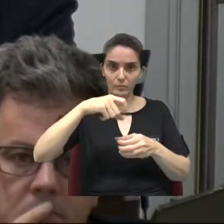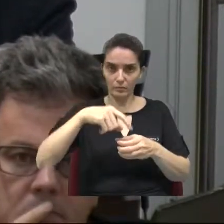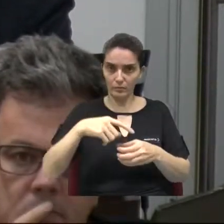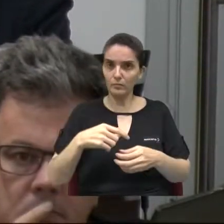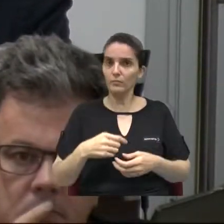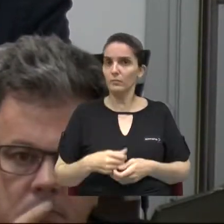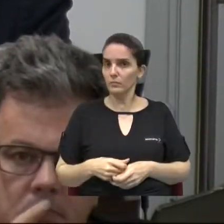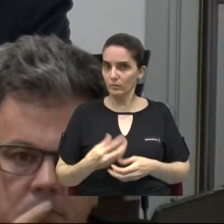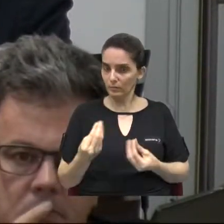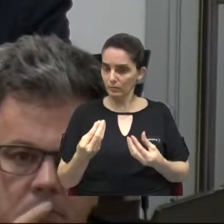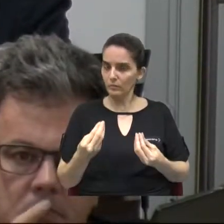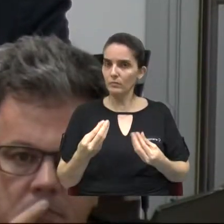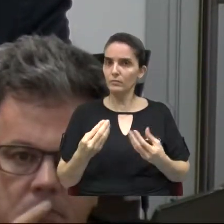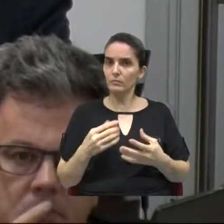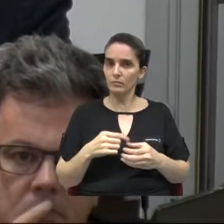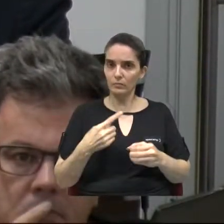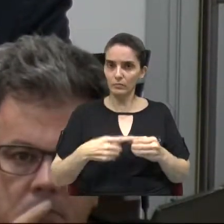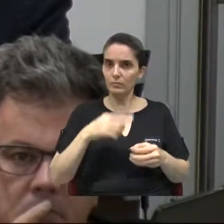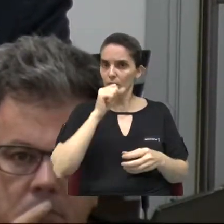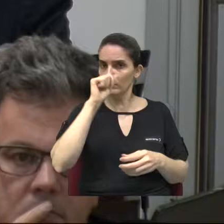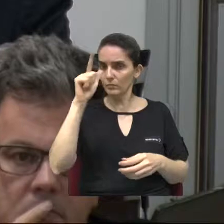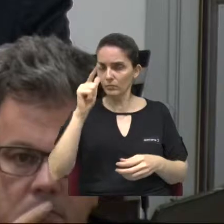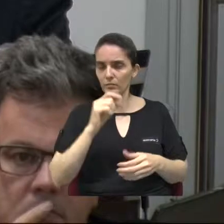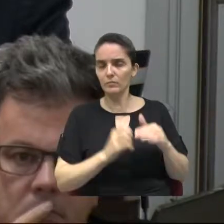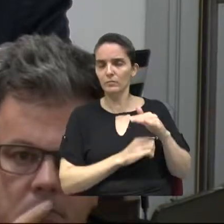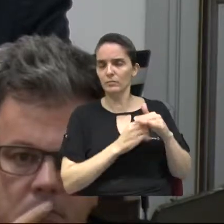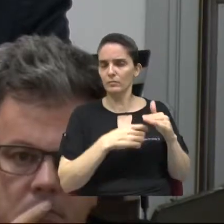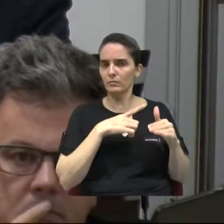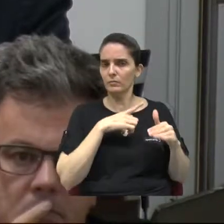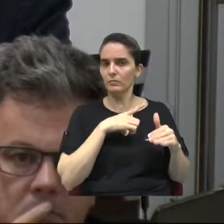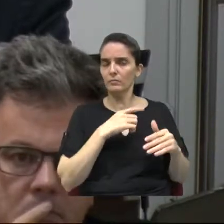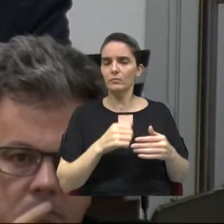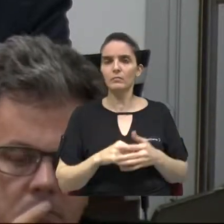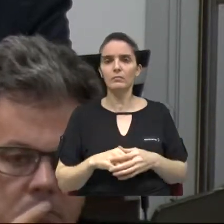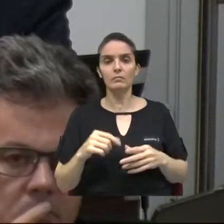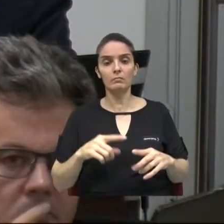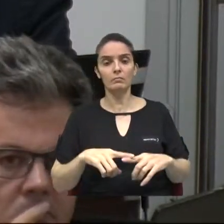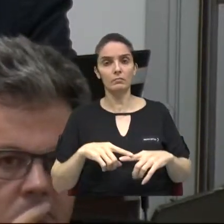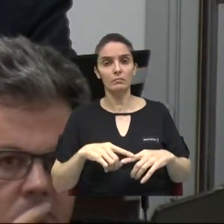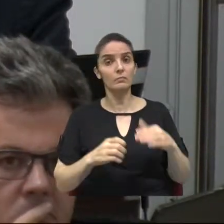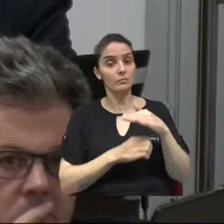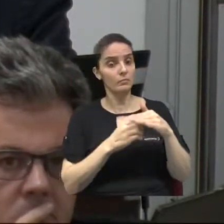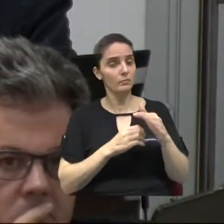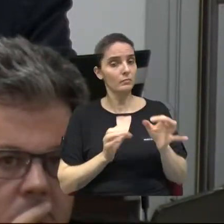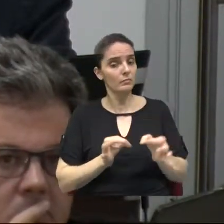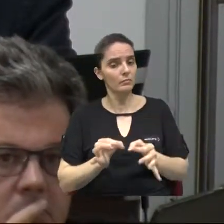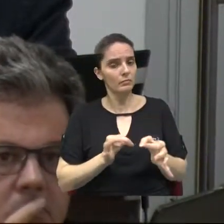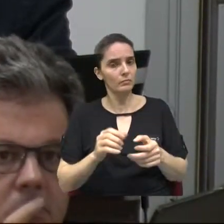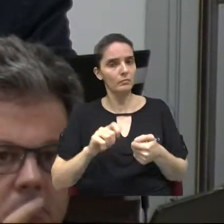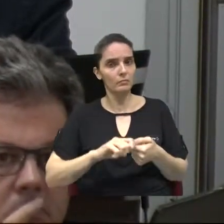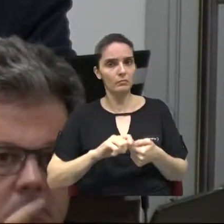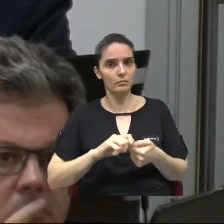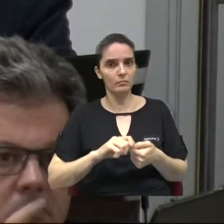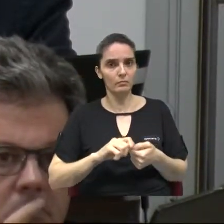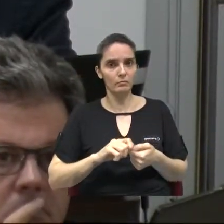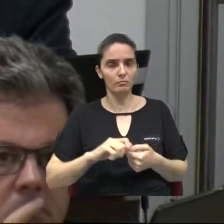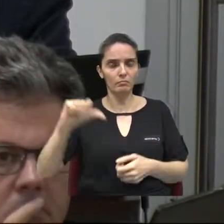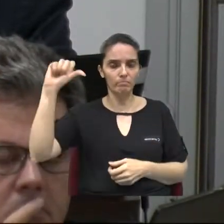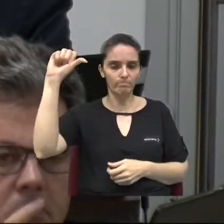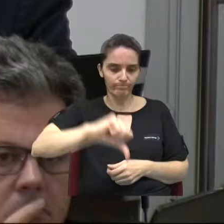nossa cidade. E muitas vezes, algumas para fazer o serviço, desculpa a palavra agora, pífio.